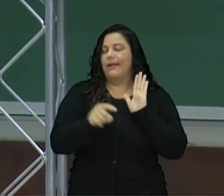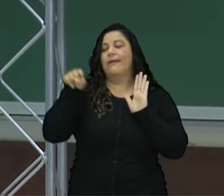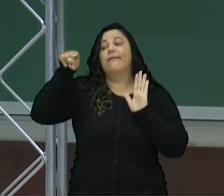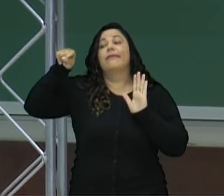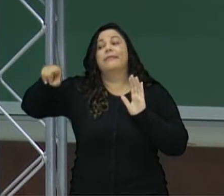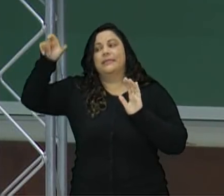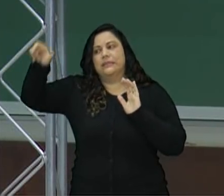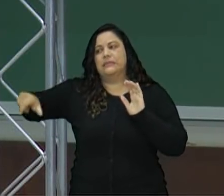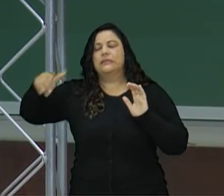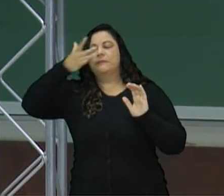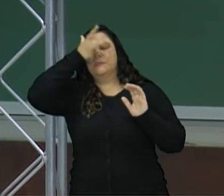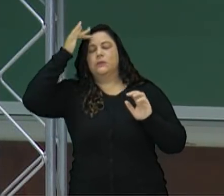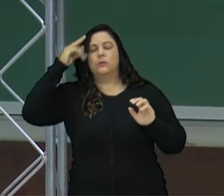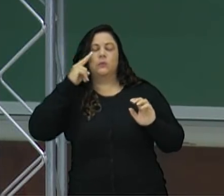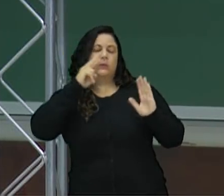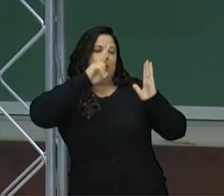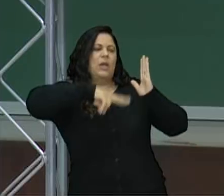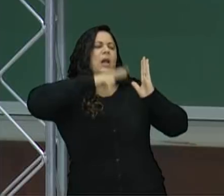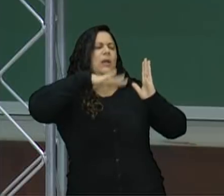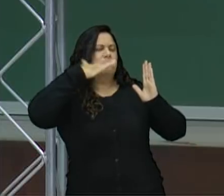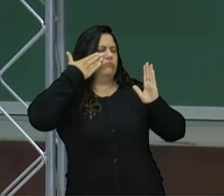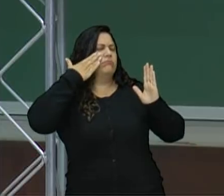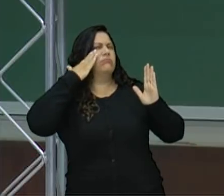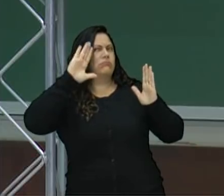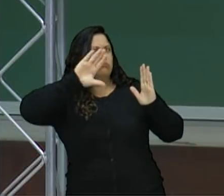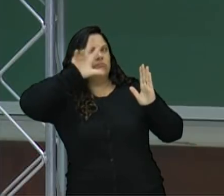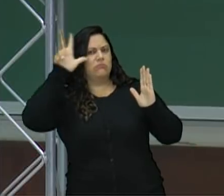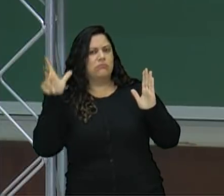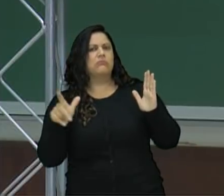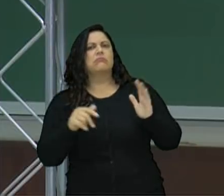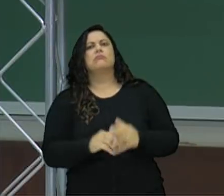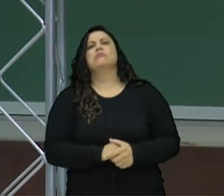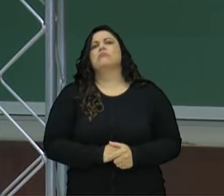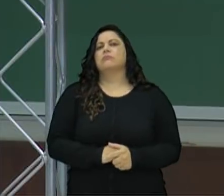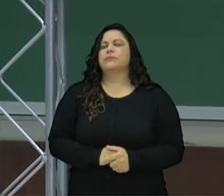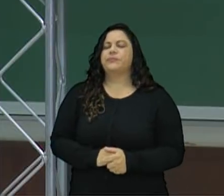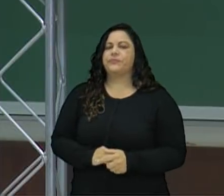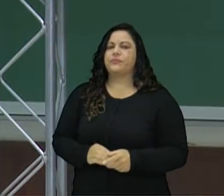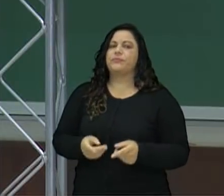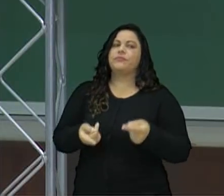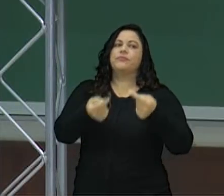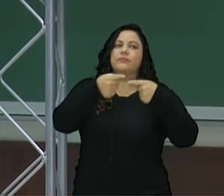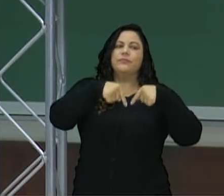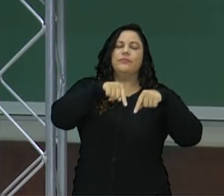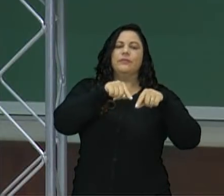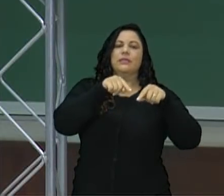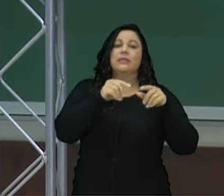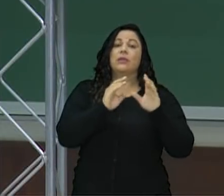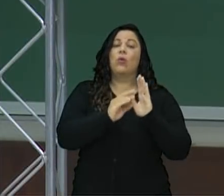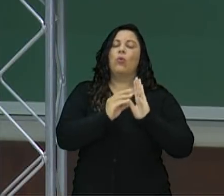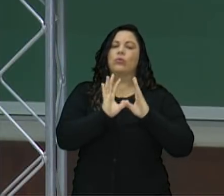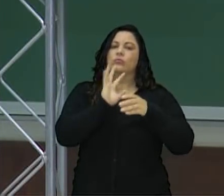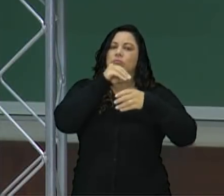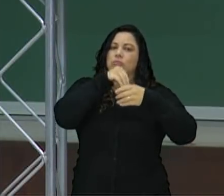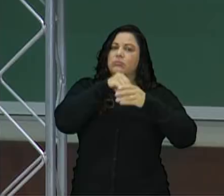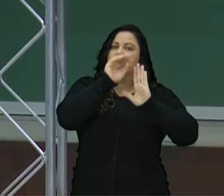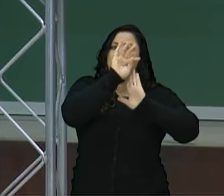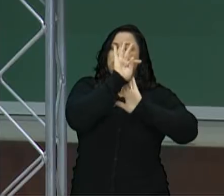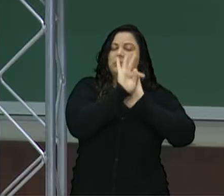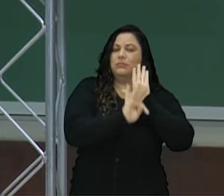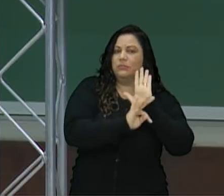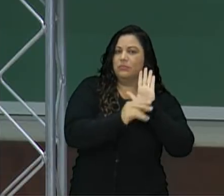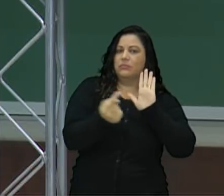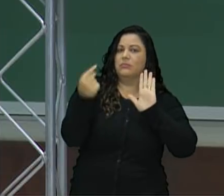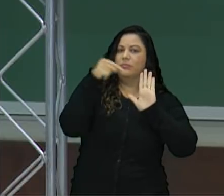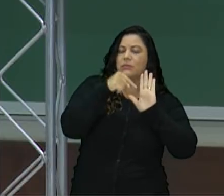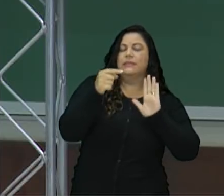compreende, e existem algumas referências que são endofóricas, que são essas referências a coisas que já foram ou ditas